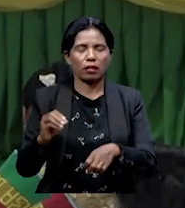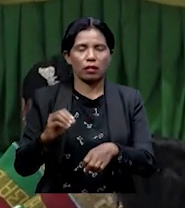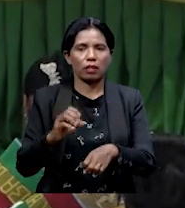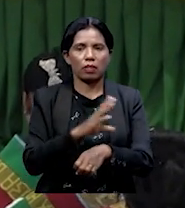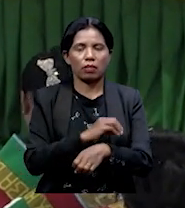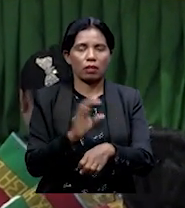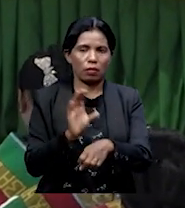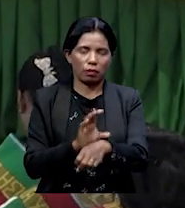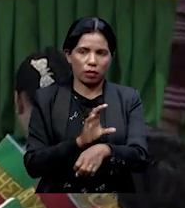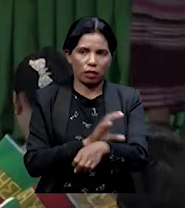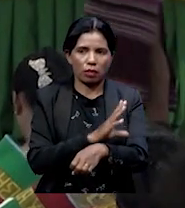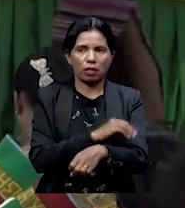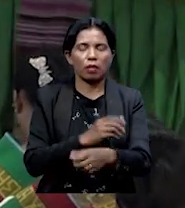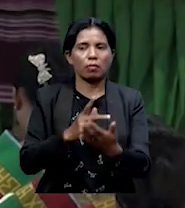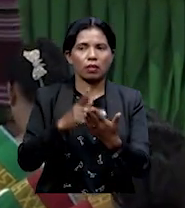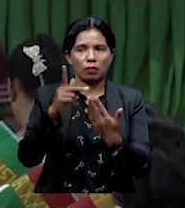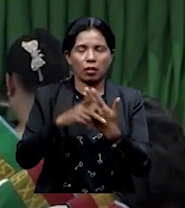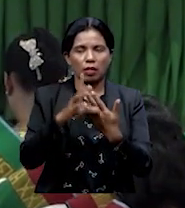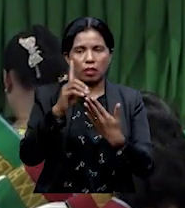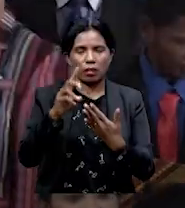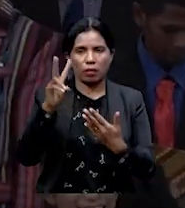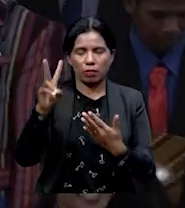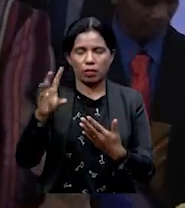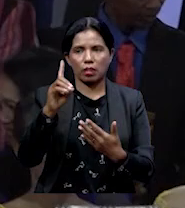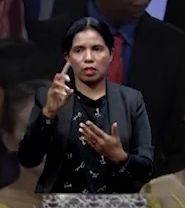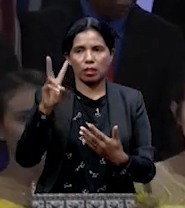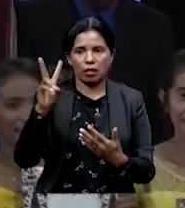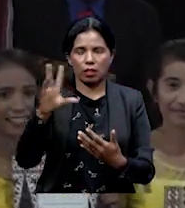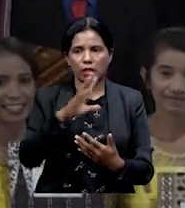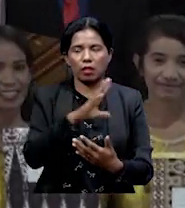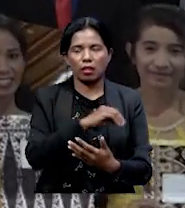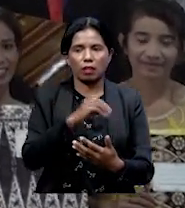ho Turismo, ba programa D2, D3, ho programa